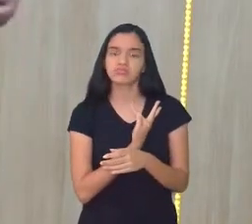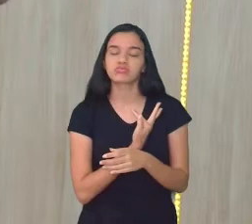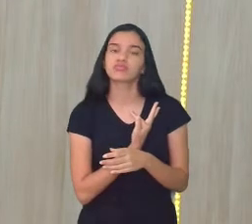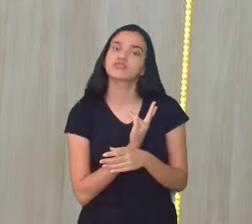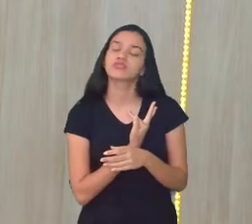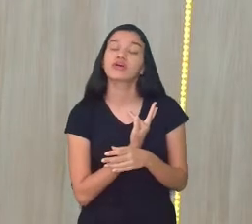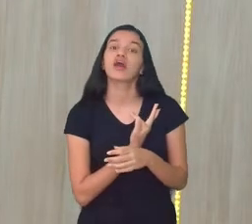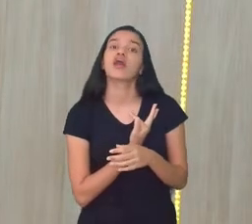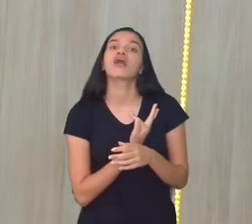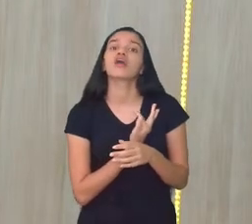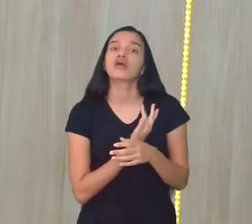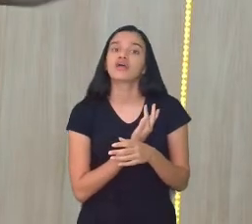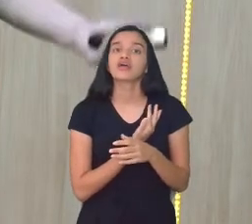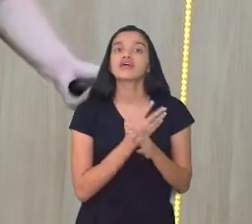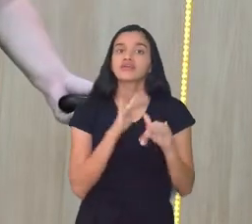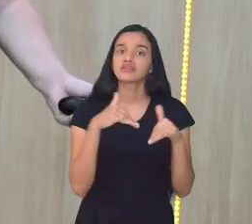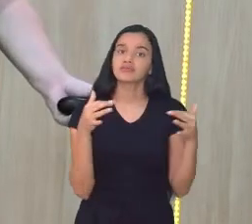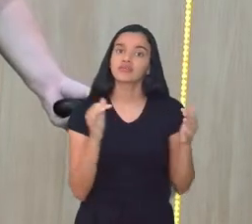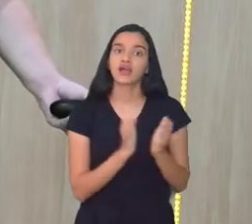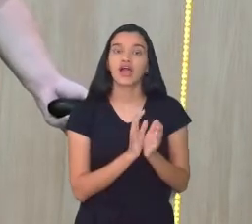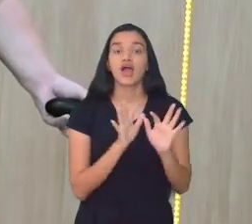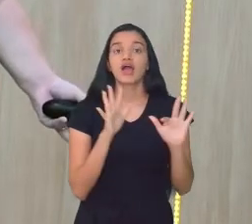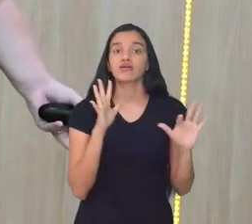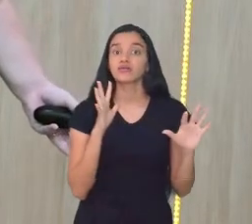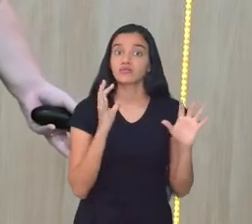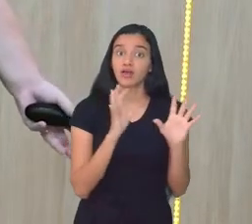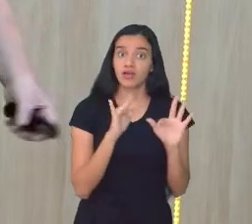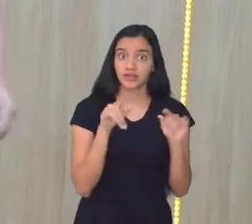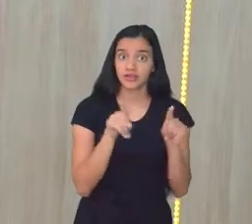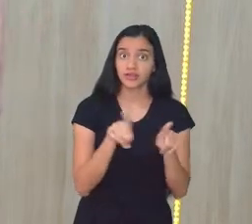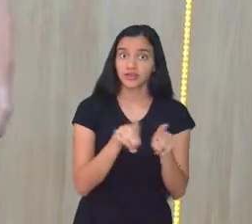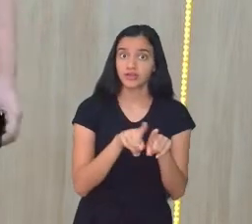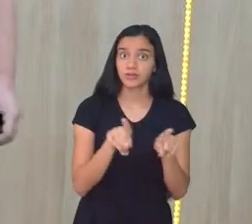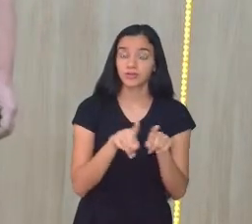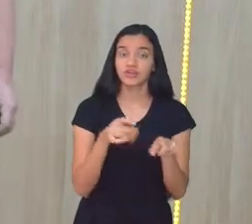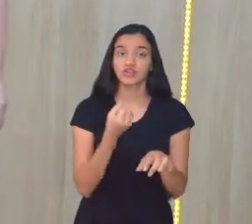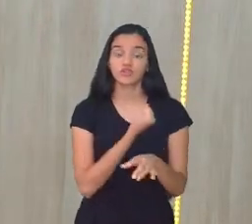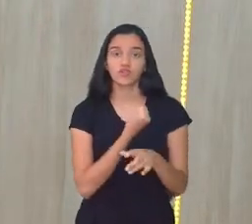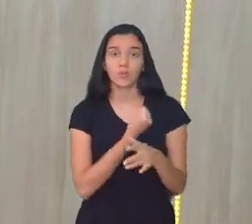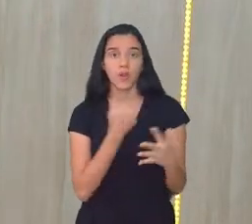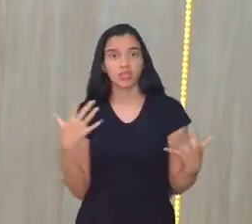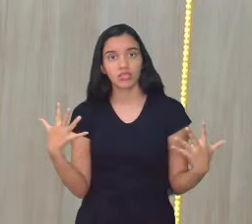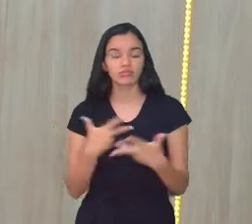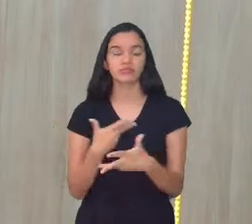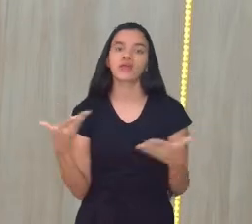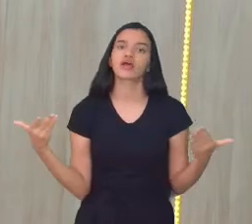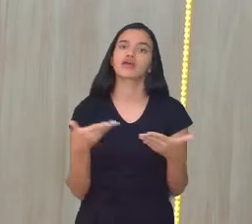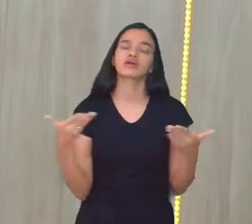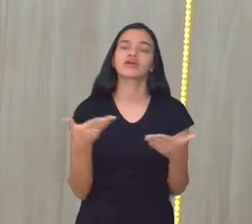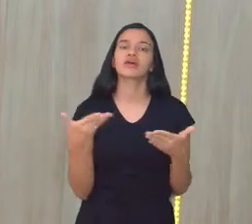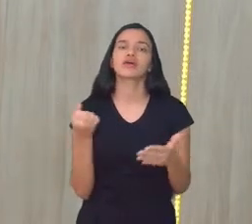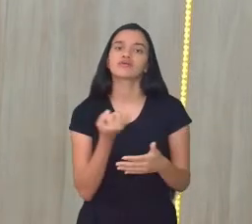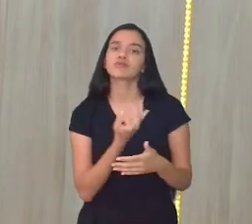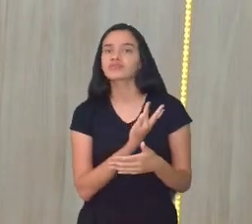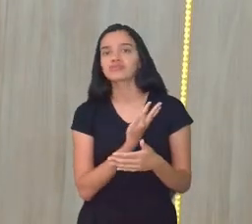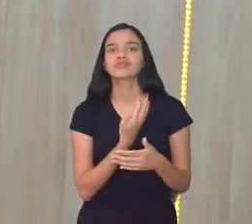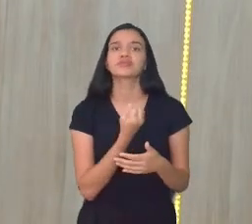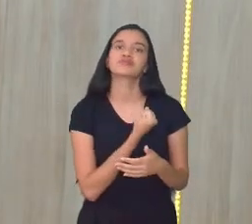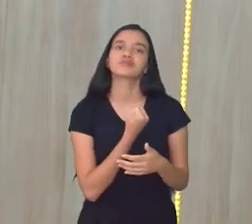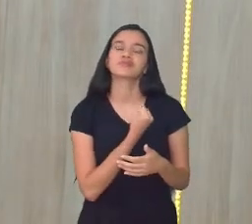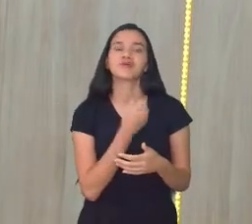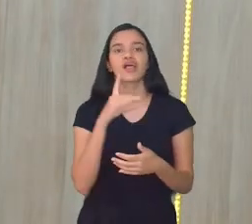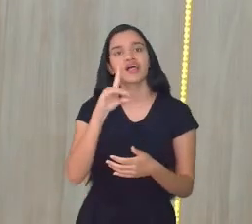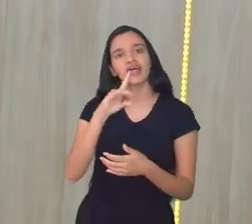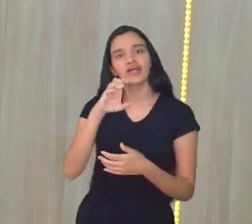Na verdade, a gente já falou sobre decomposições de números naturais e agora vamos falar sobre decomposição de números